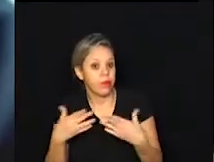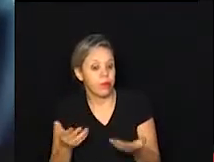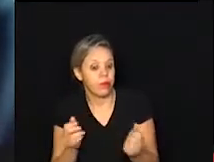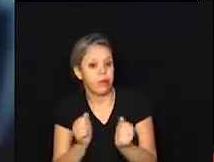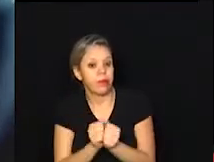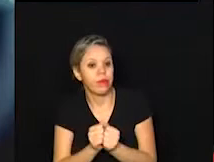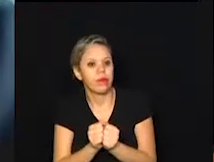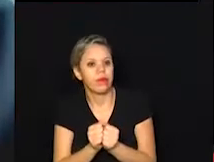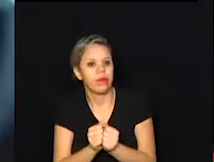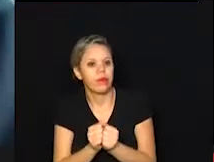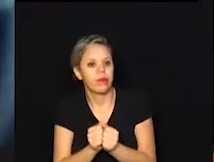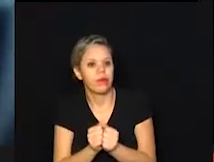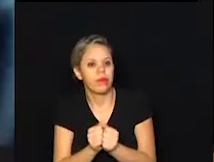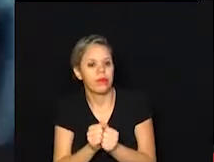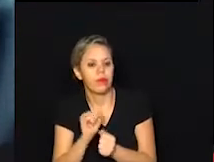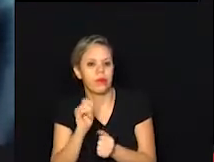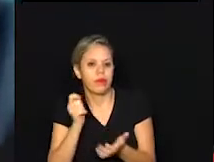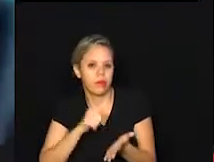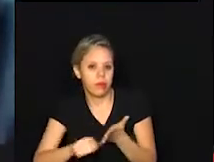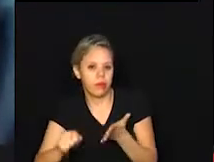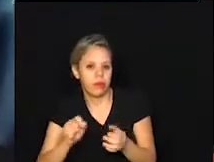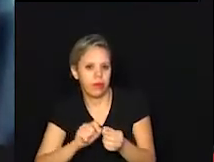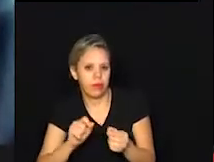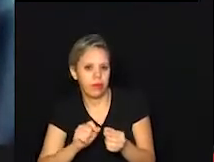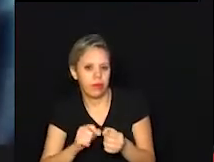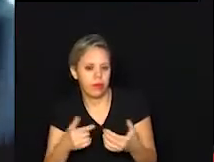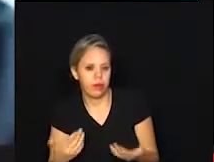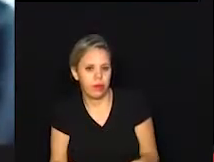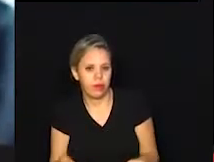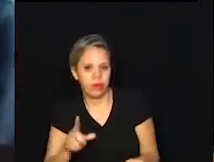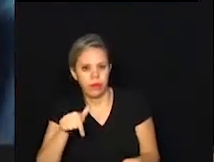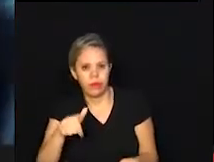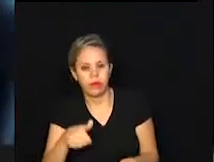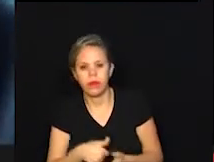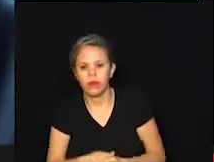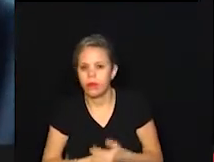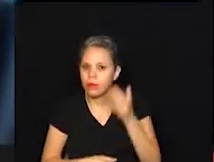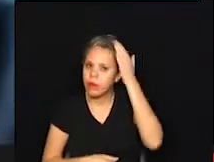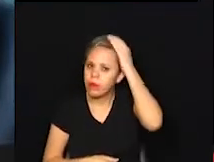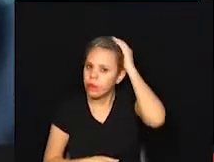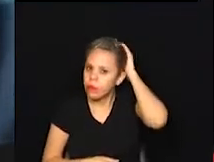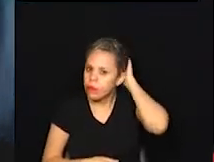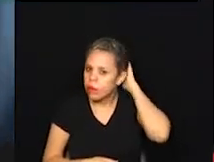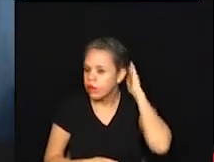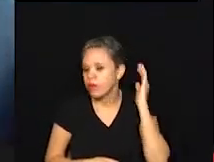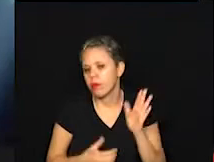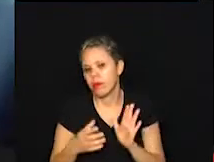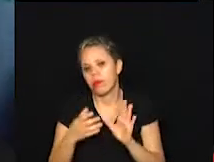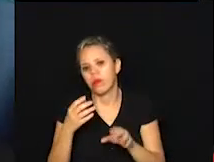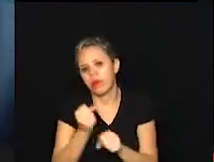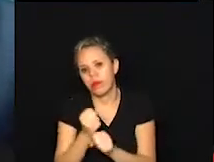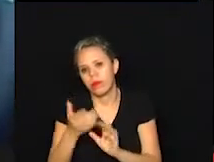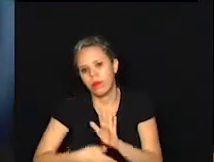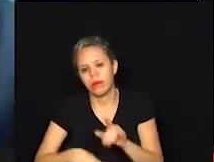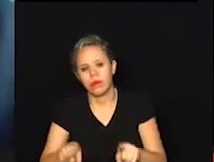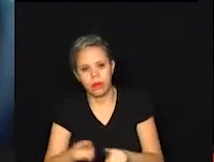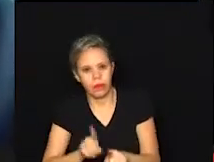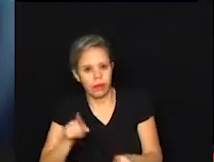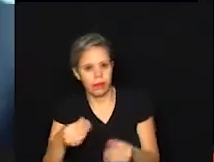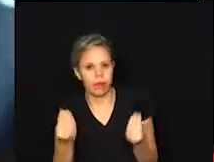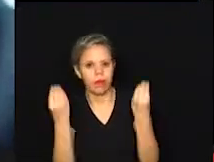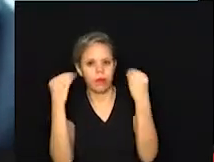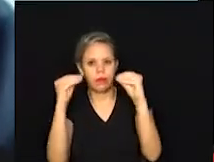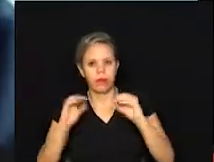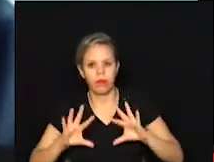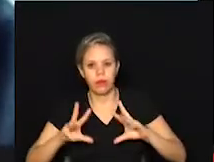né? E aí se assina e se faz o que tem que ser feito. E depois, a prestação de contas também é colocada para